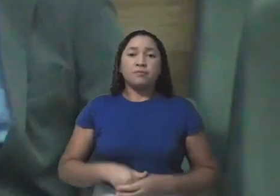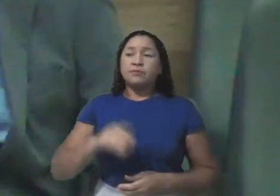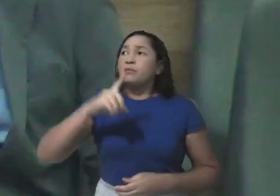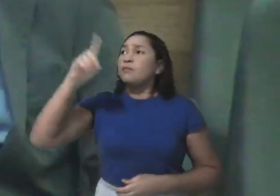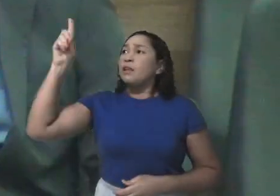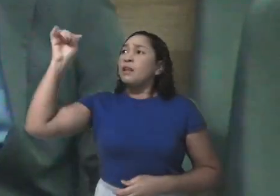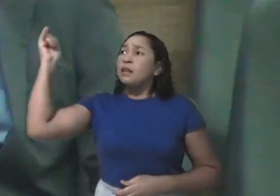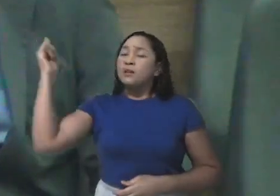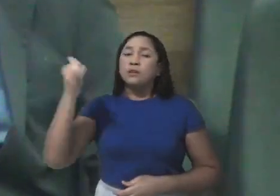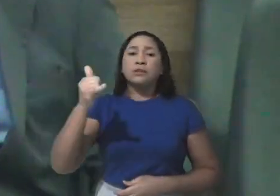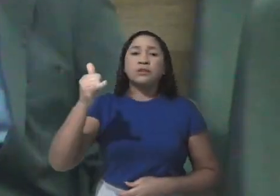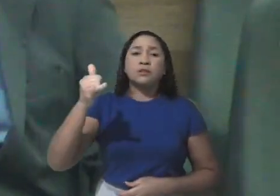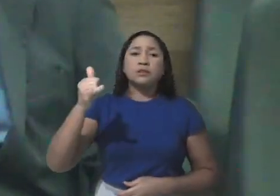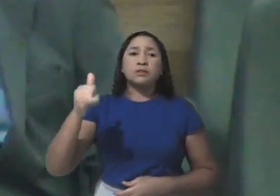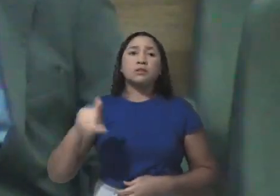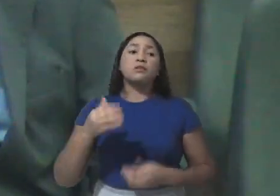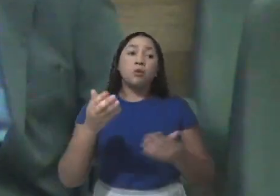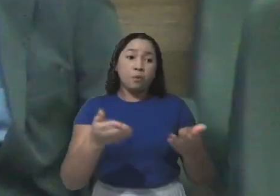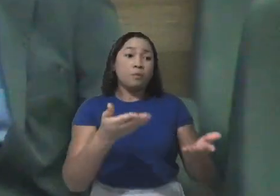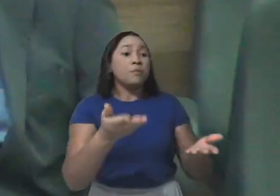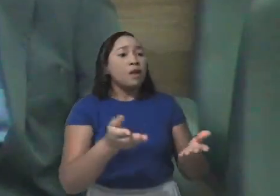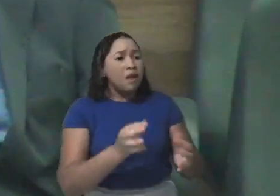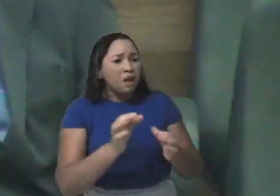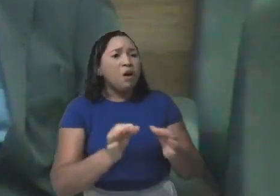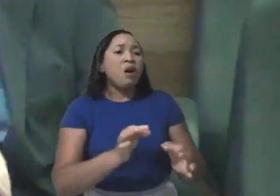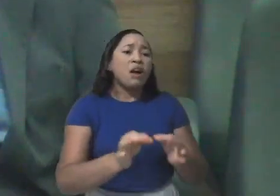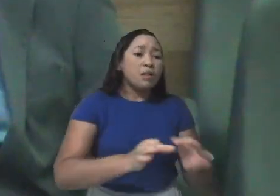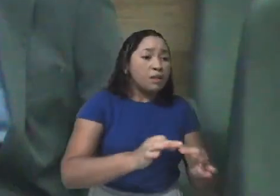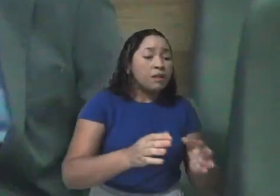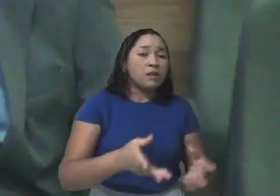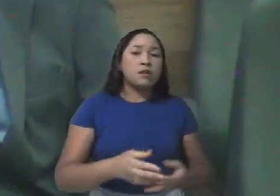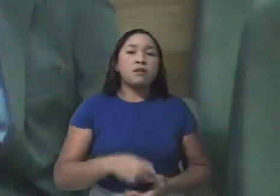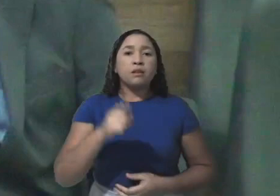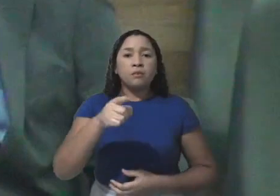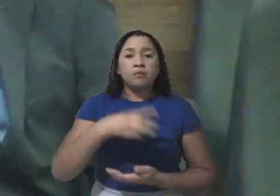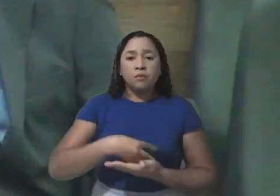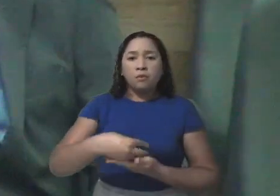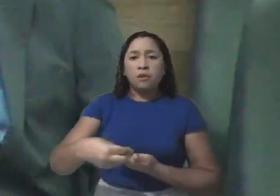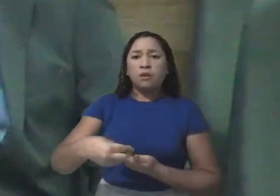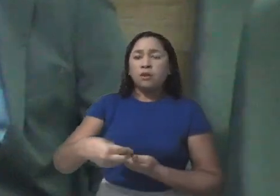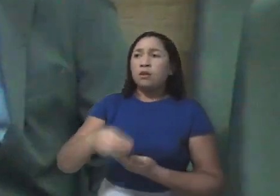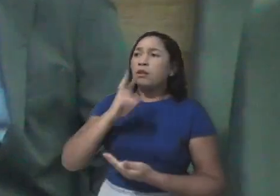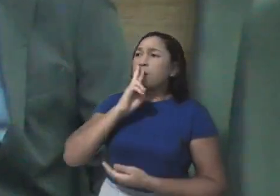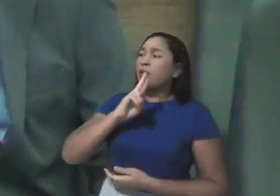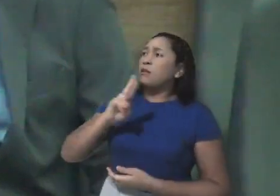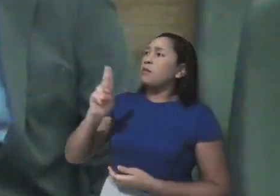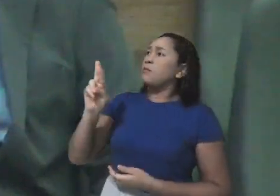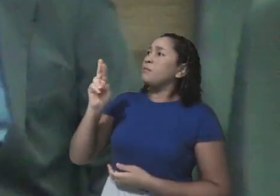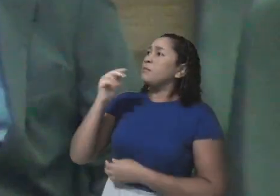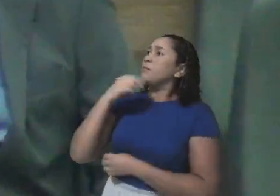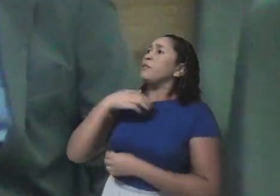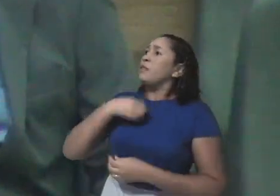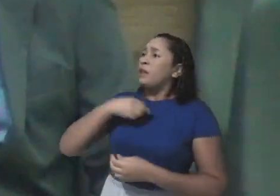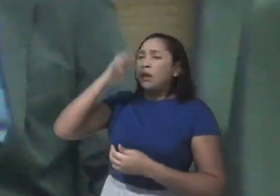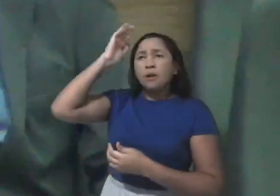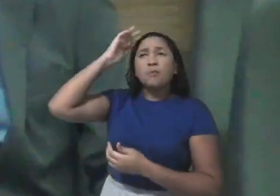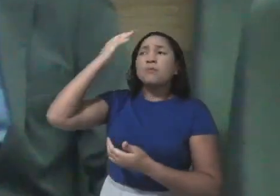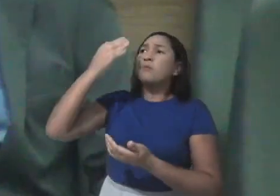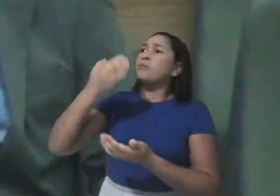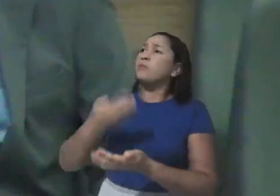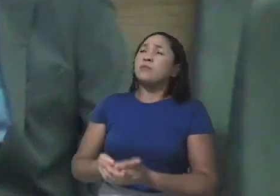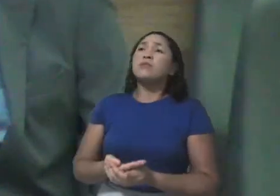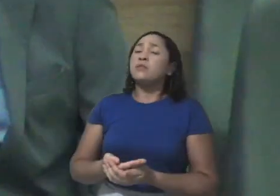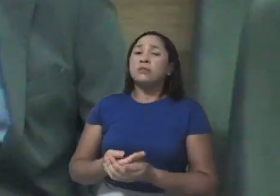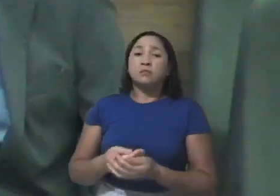é assim. E você diz, eu creio. O credo é a sua resposta de fé a